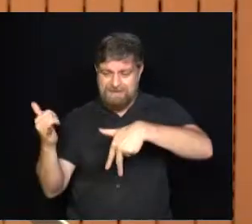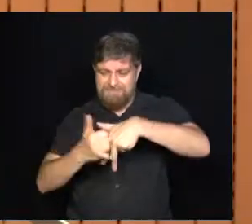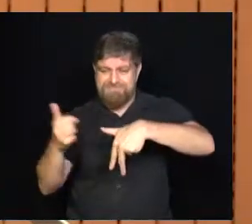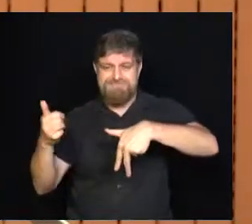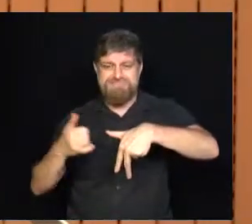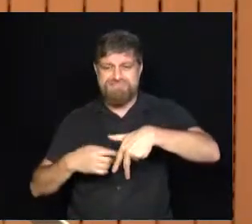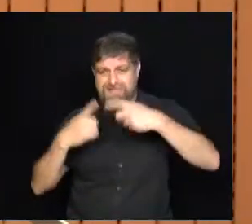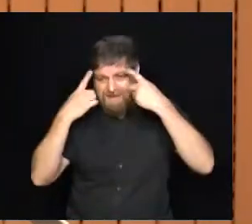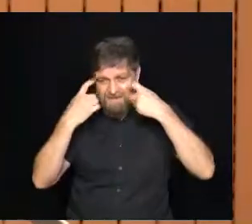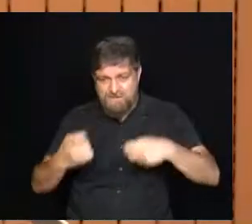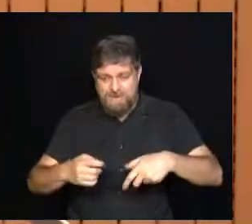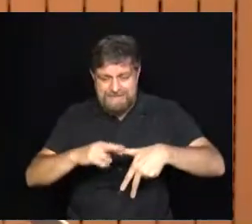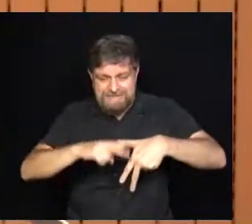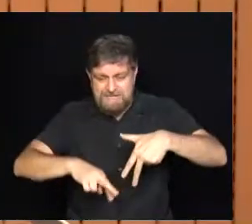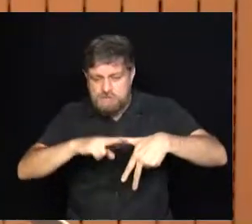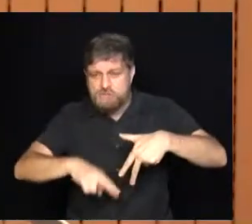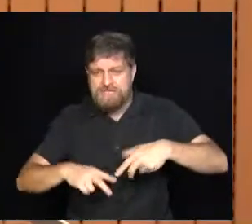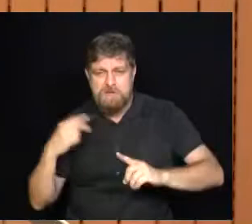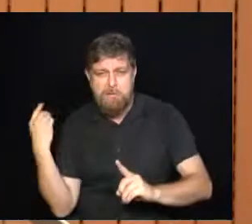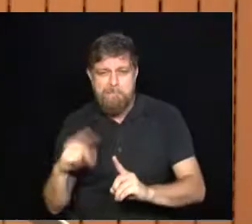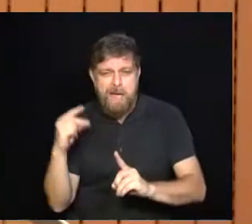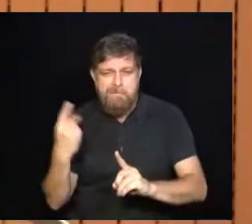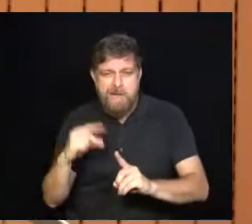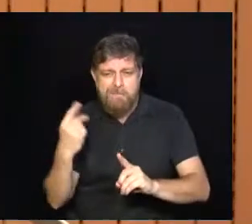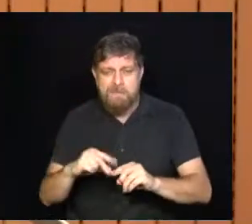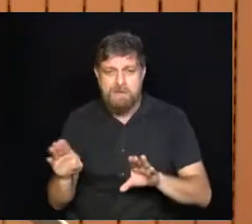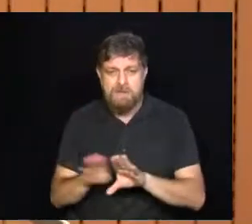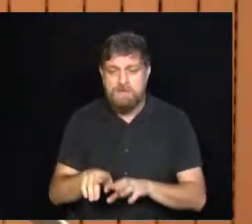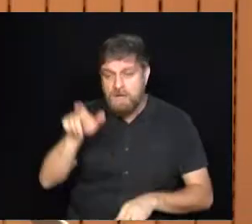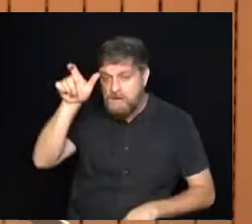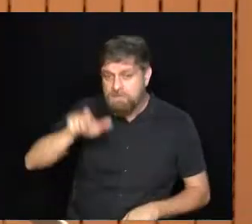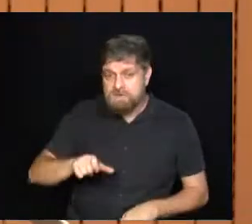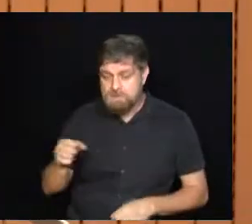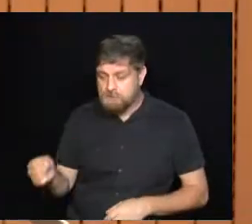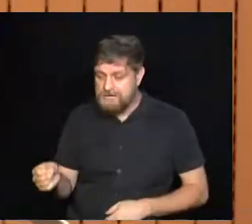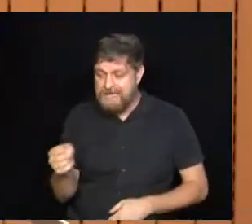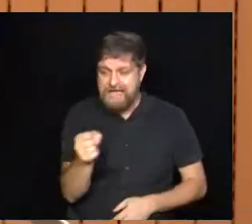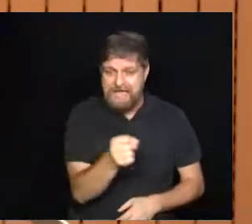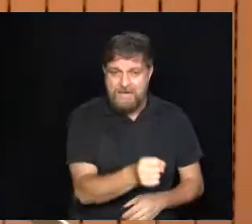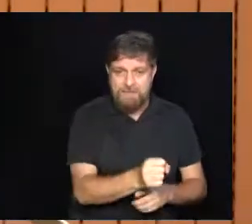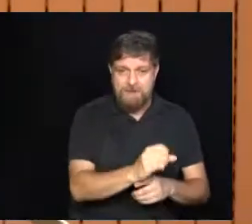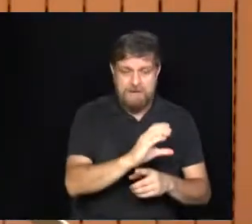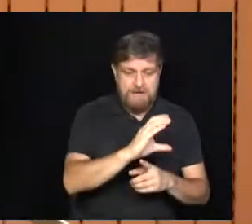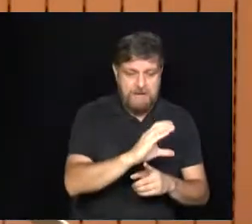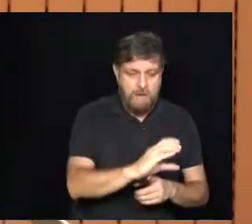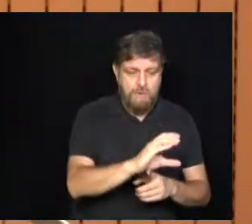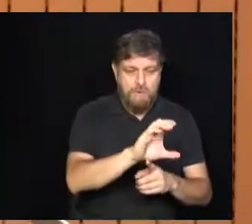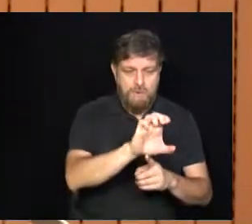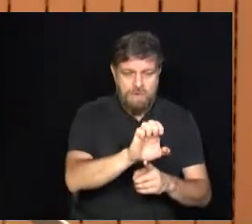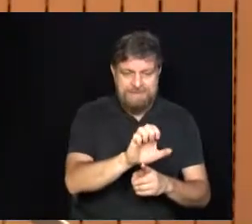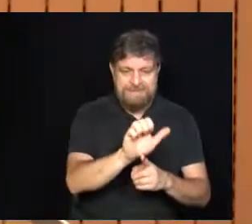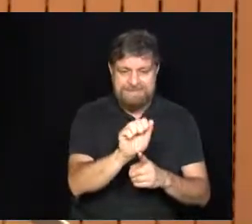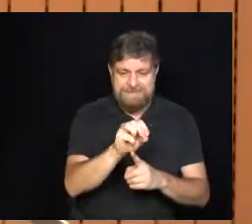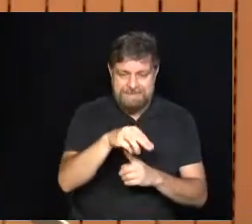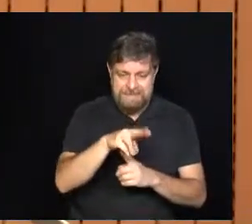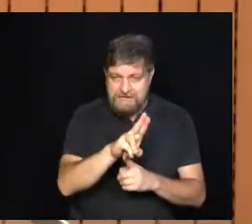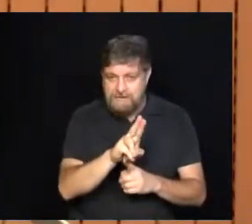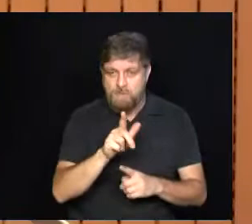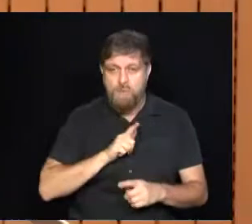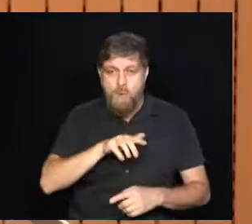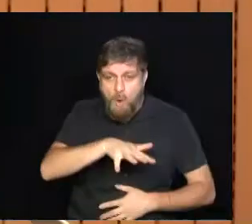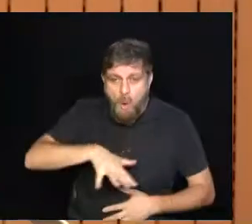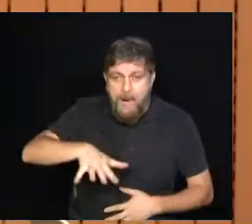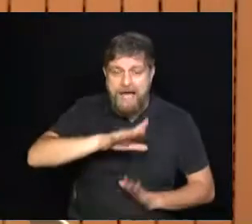gênero, um caso que você pode encaminhar para o SEAMO, ou para algum outro serviço do Departamento de